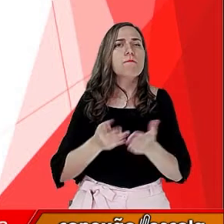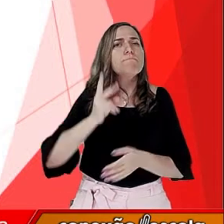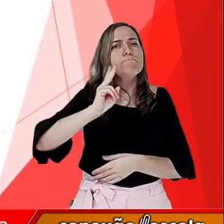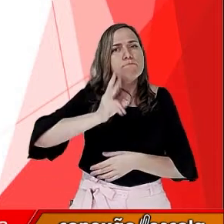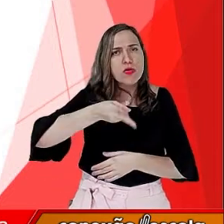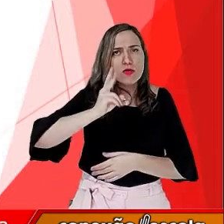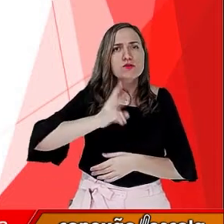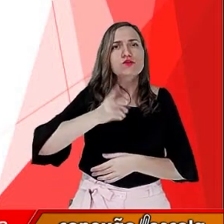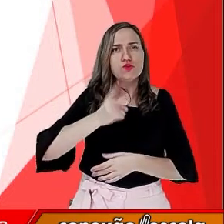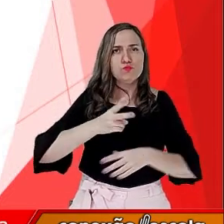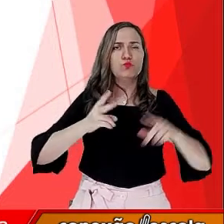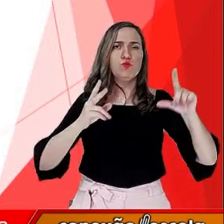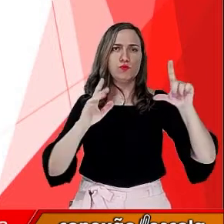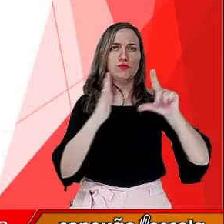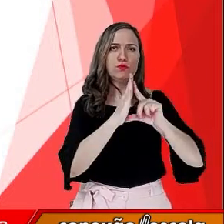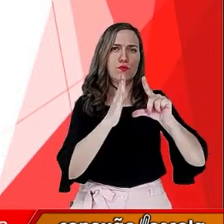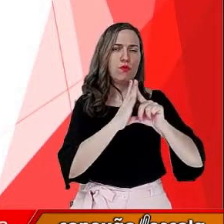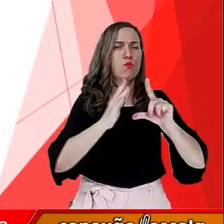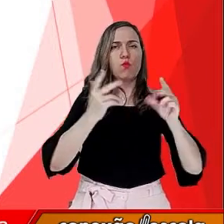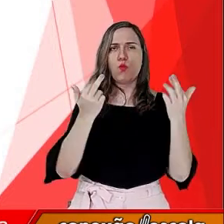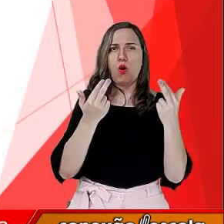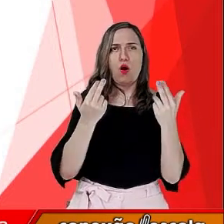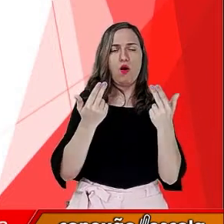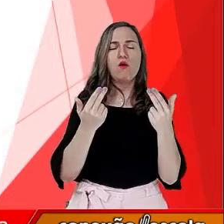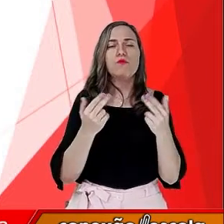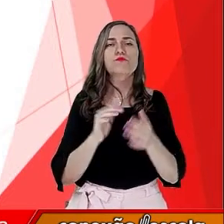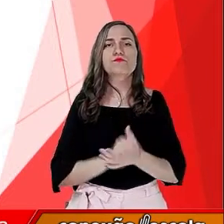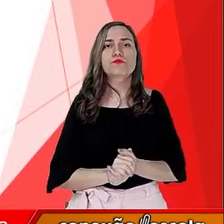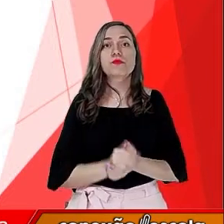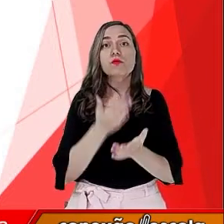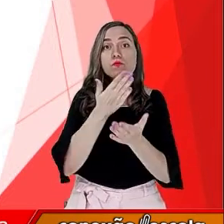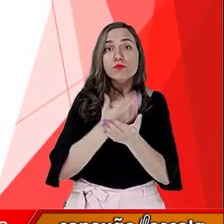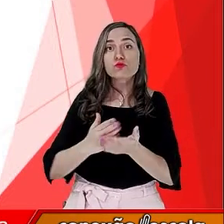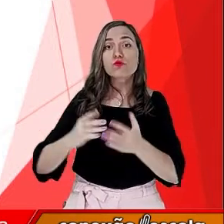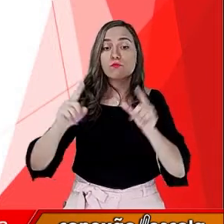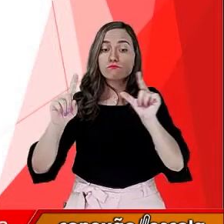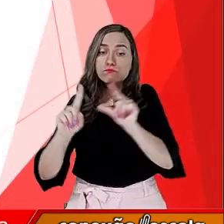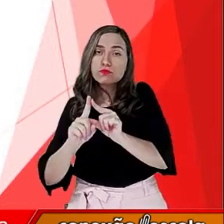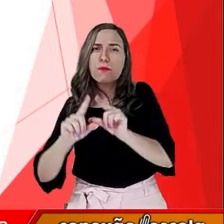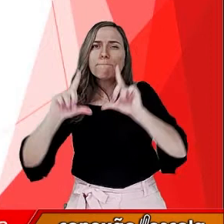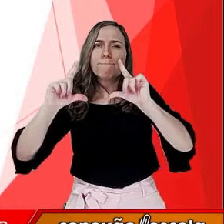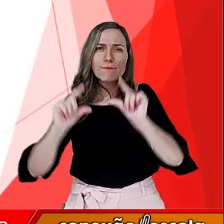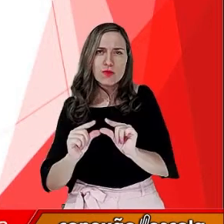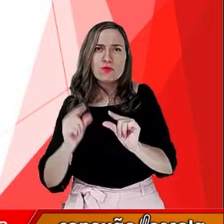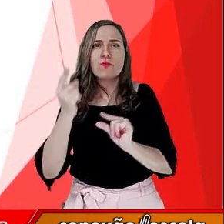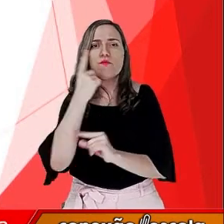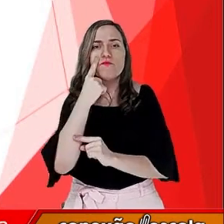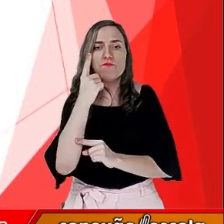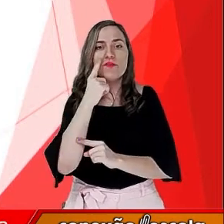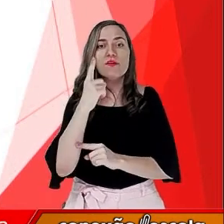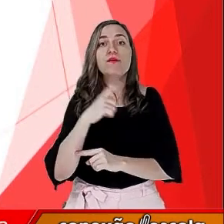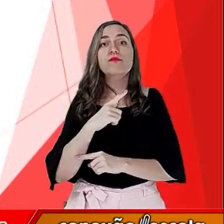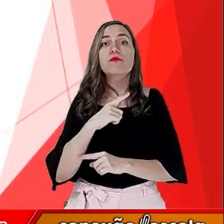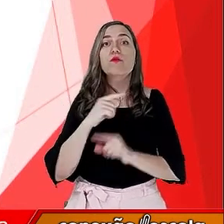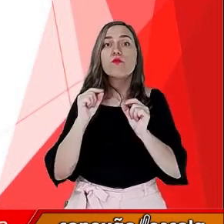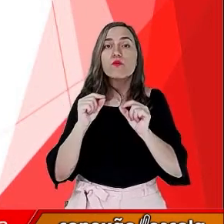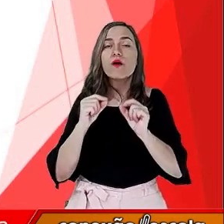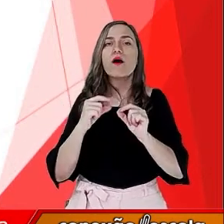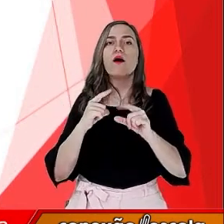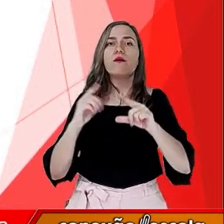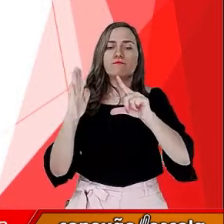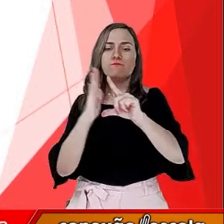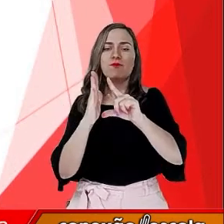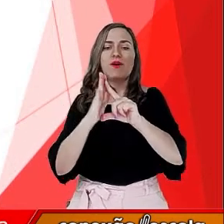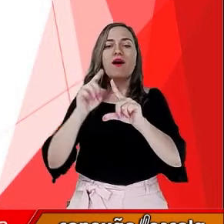menor, do médio e do maior triângulo. Começando com o menor triângulo, o cateto adjacente, ou seja, o cateto que